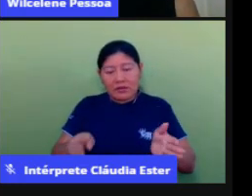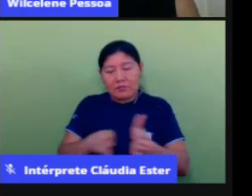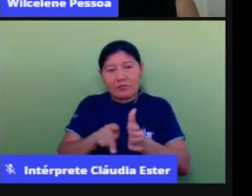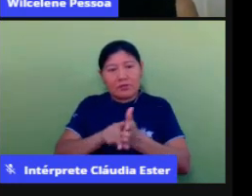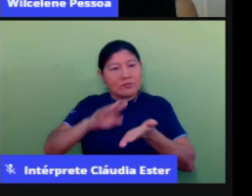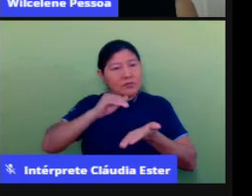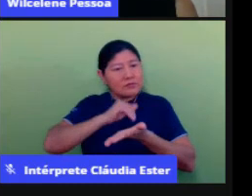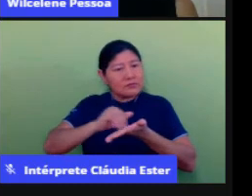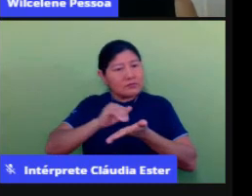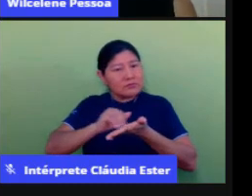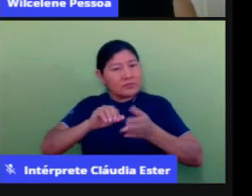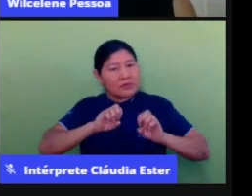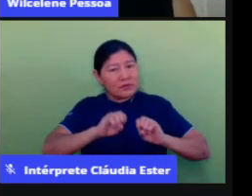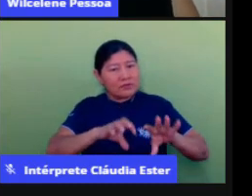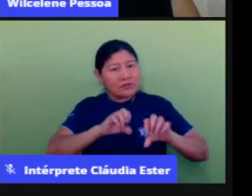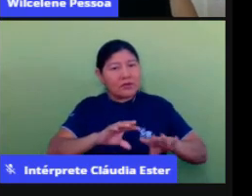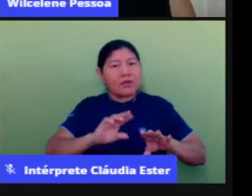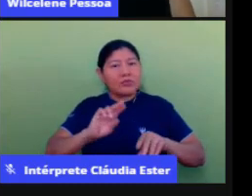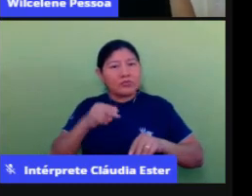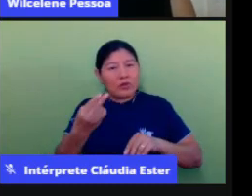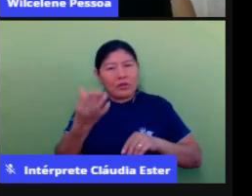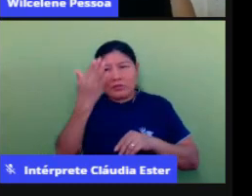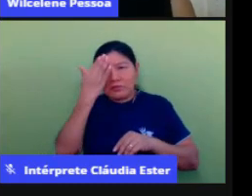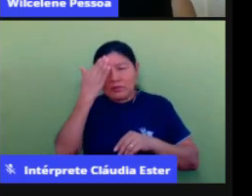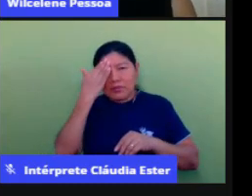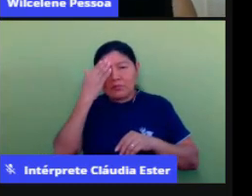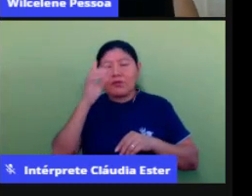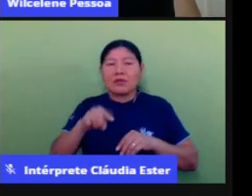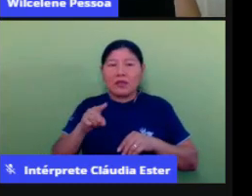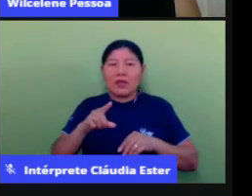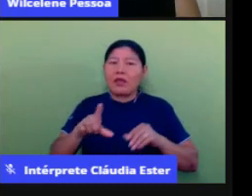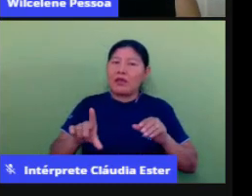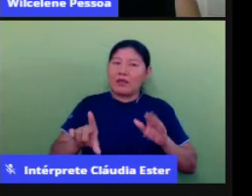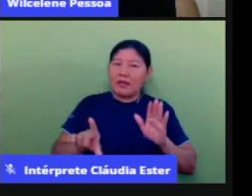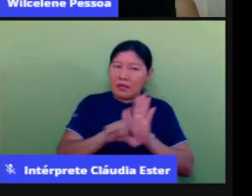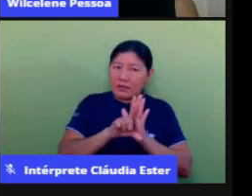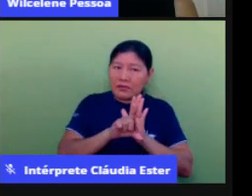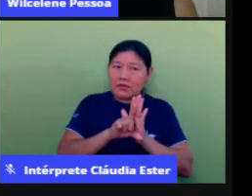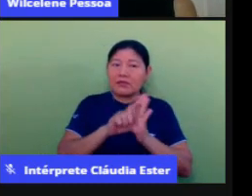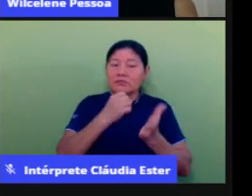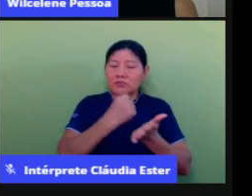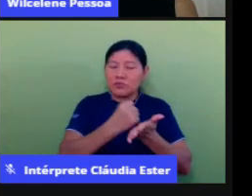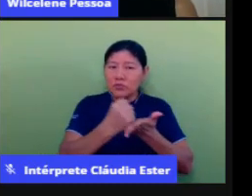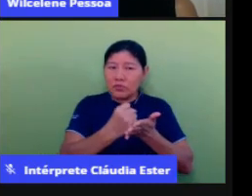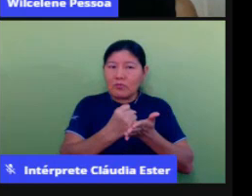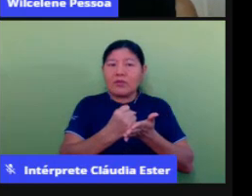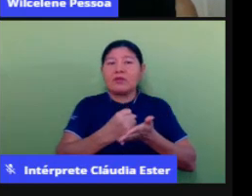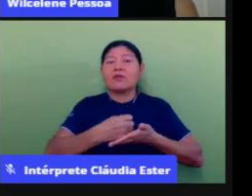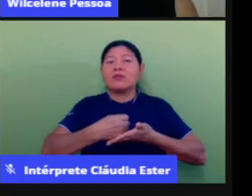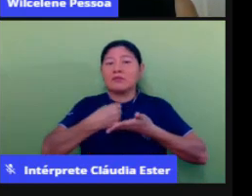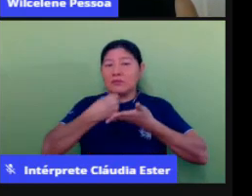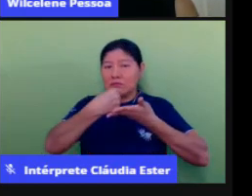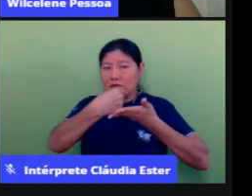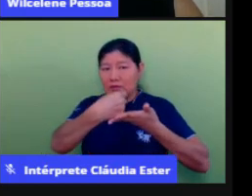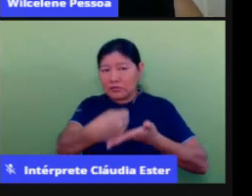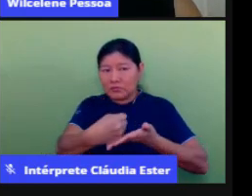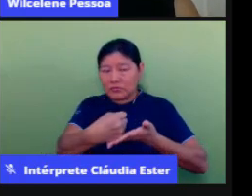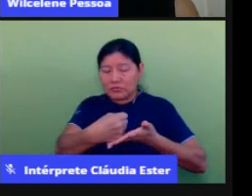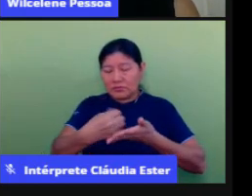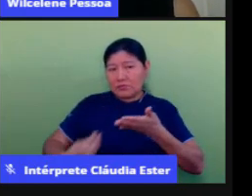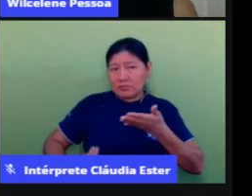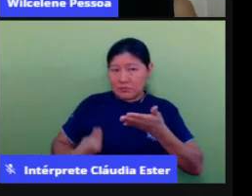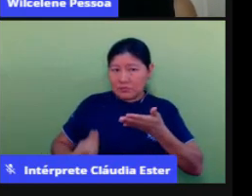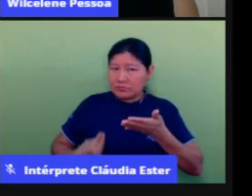assim, nós sabemos que ela é um meio, né, um meio possível, já que não é presencial. No entanto,